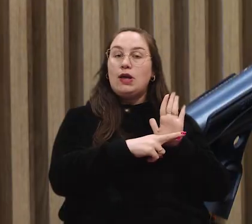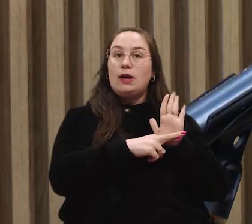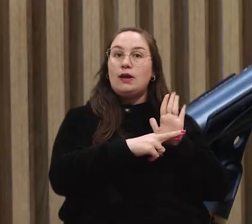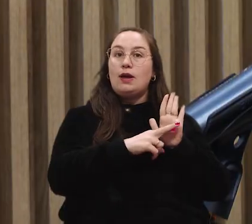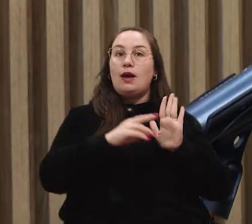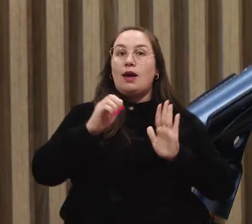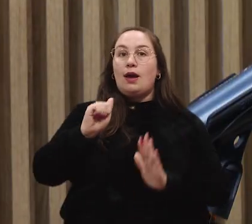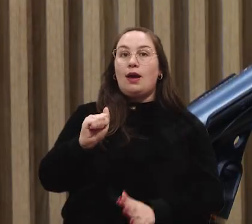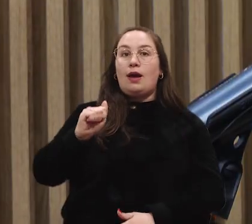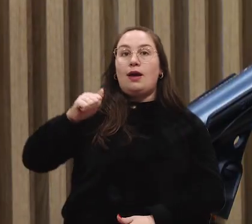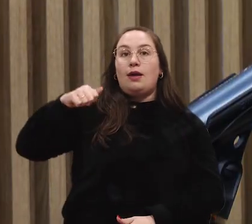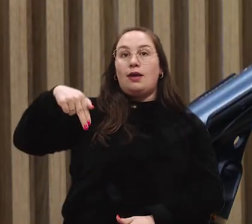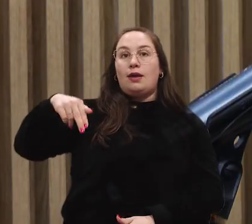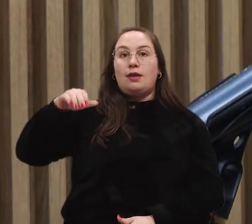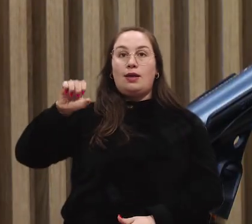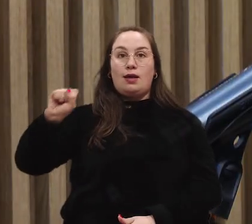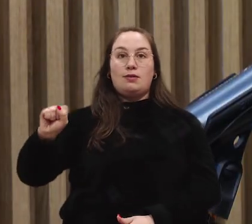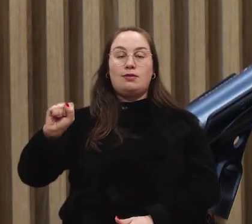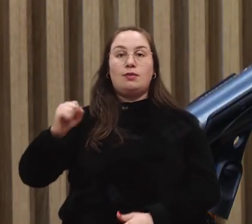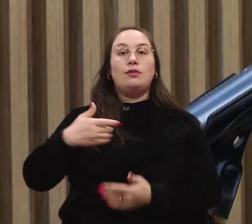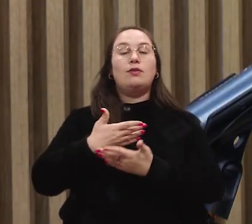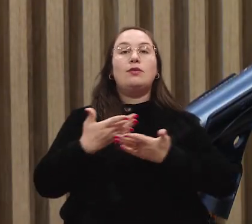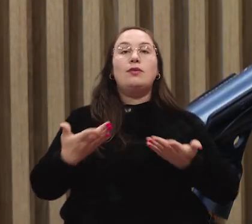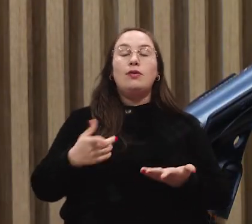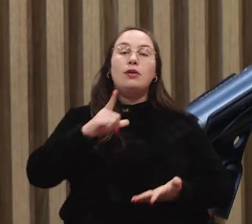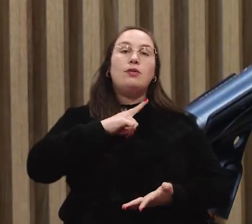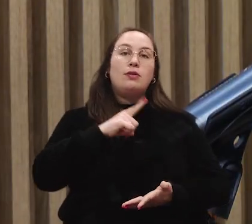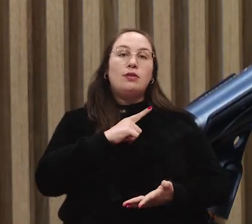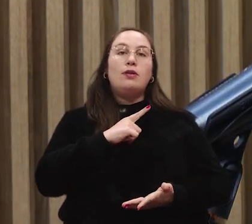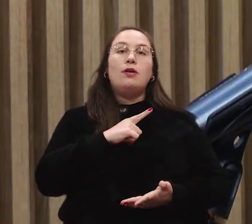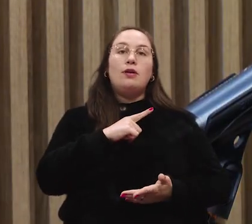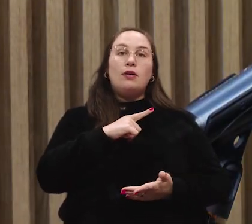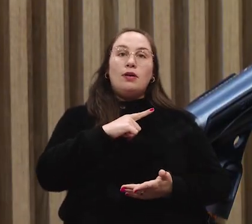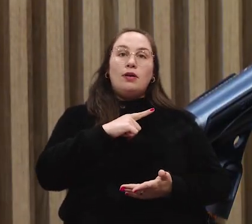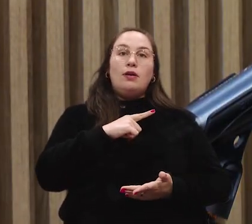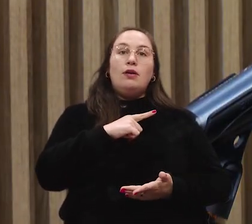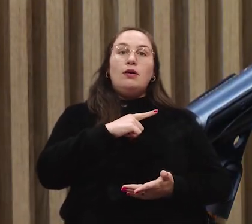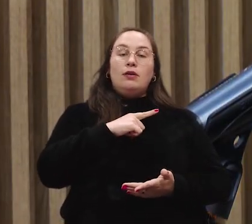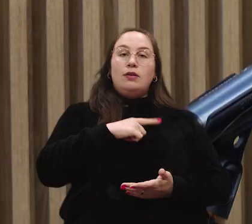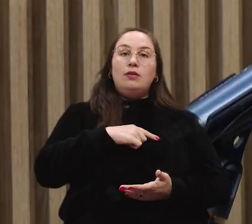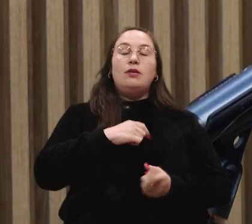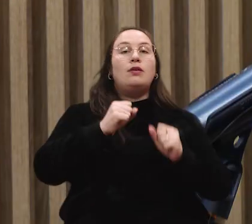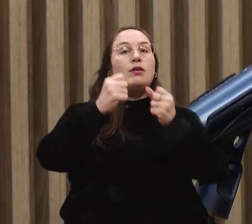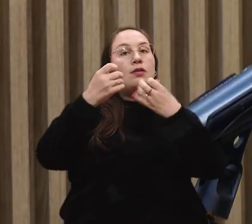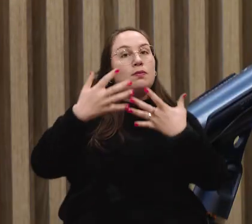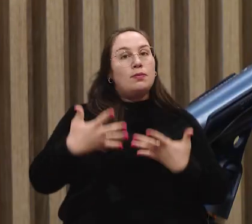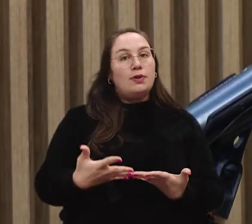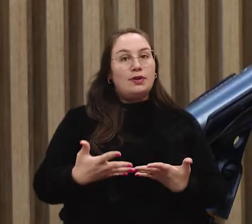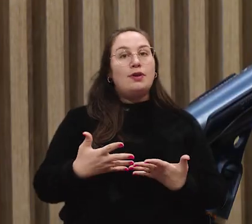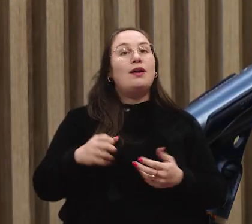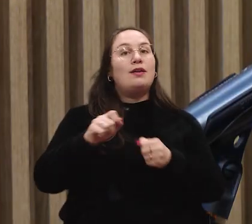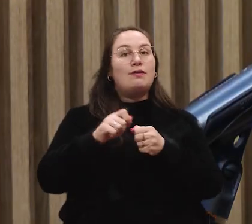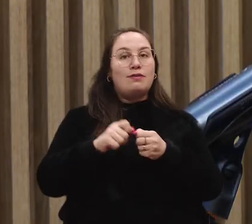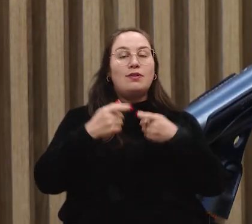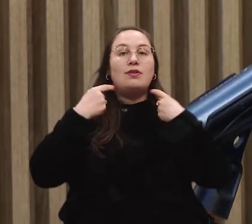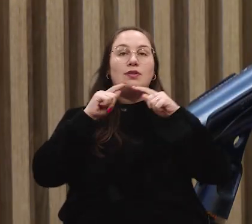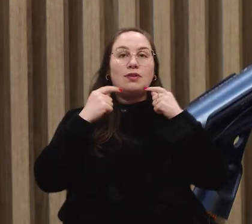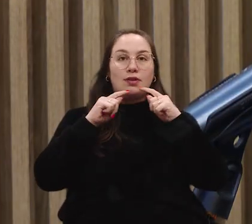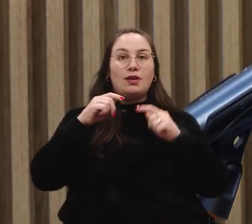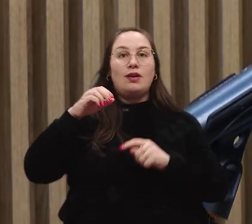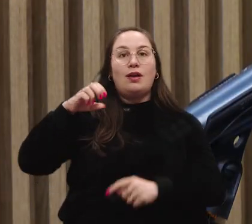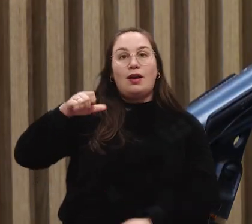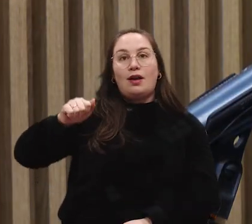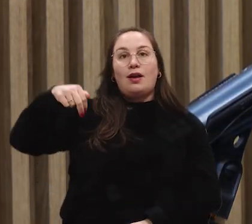fixadas pela ANS. Então, normalmente, quando acontece alguma coisa assim, a gente até orienta que faça a reclamação